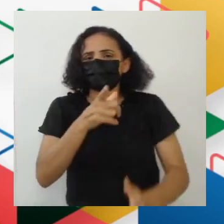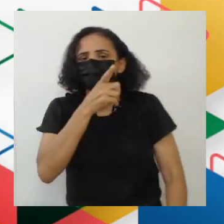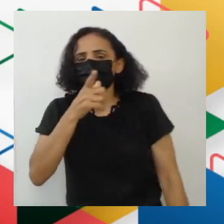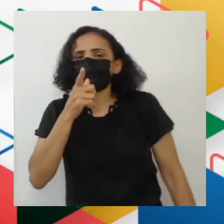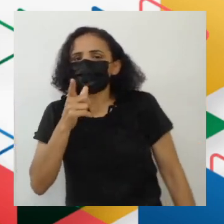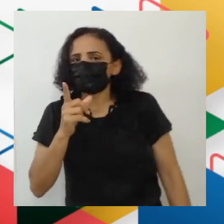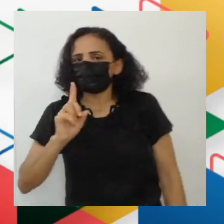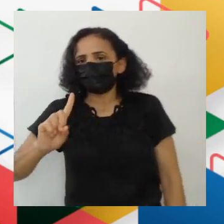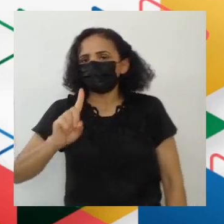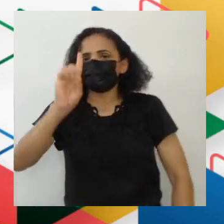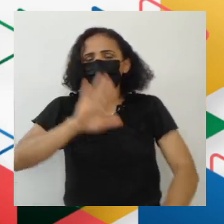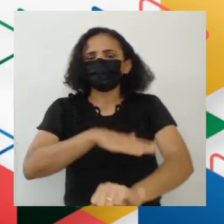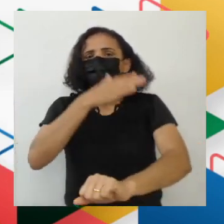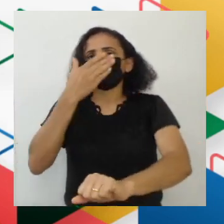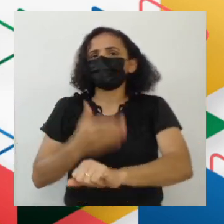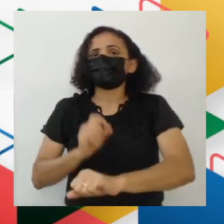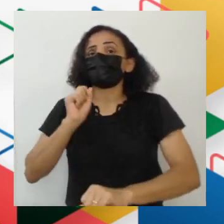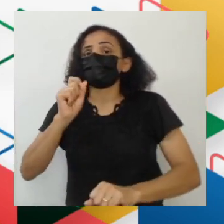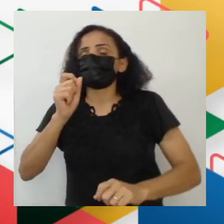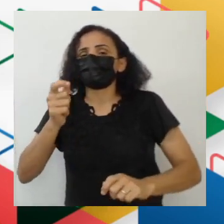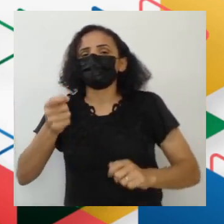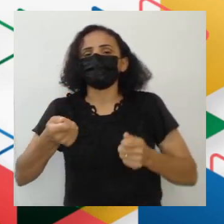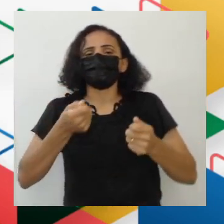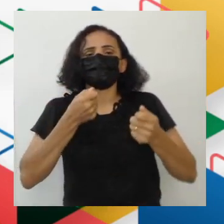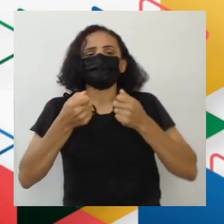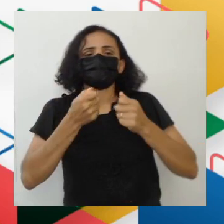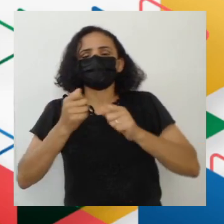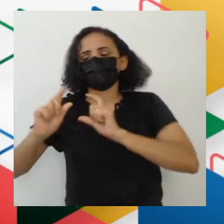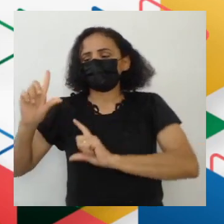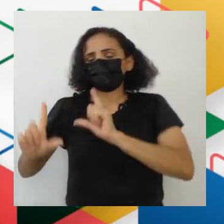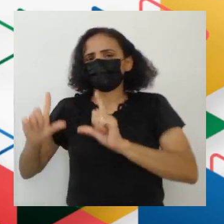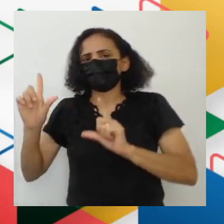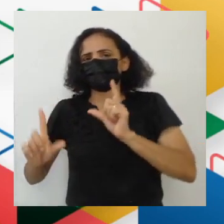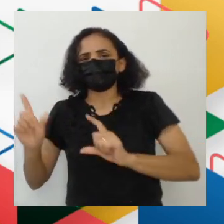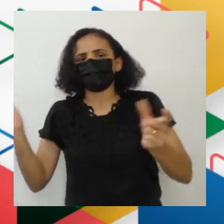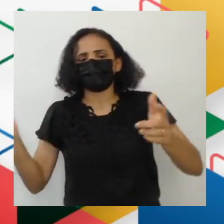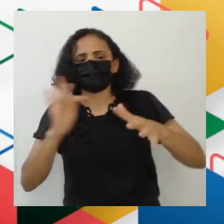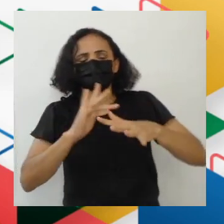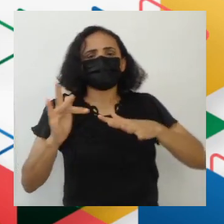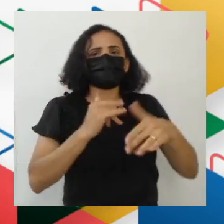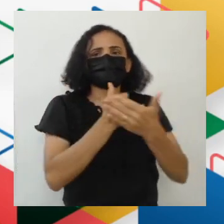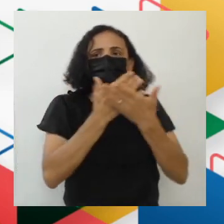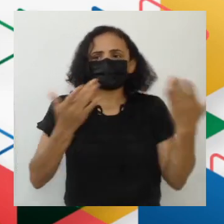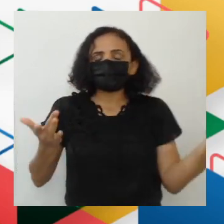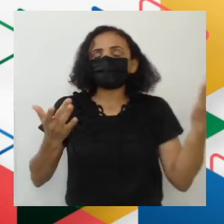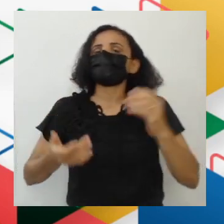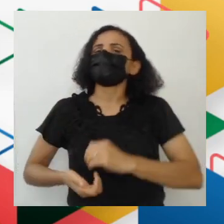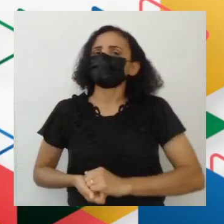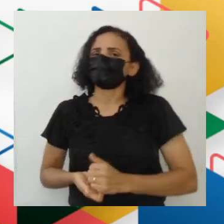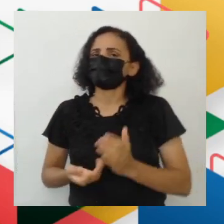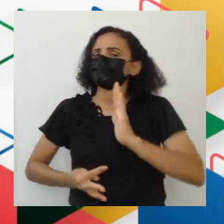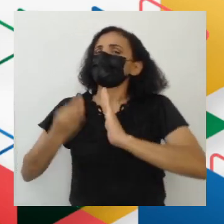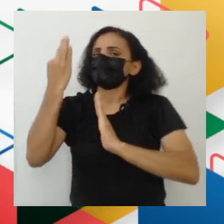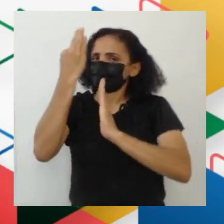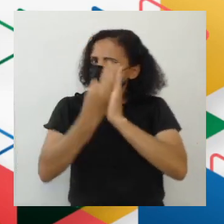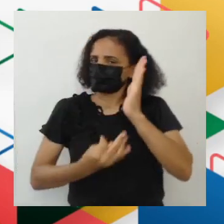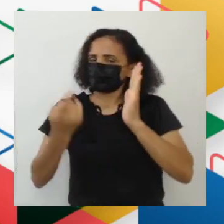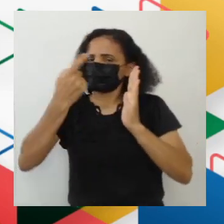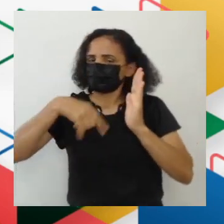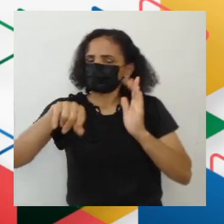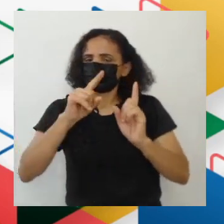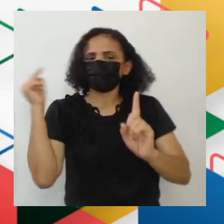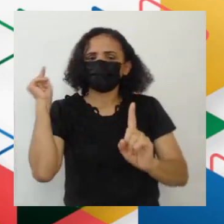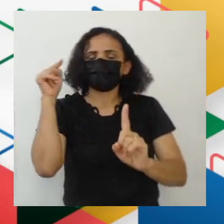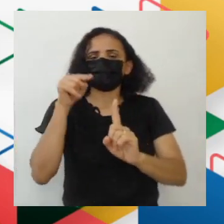dia. Foi parar na TV e muitas páginas da internet, ok? Aí um texto cuja função